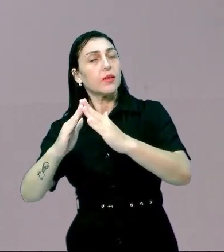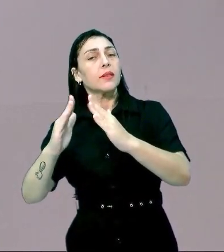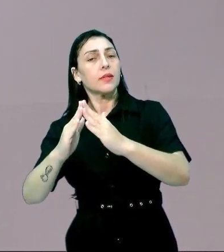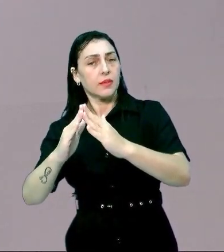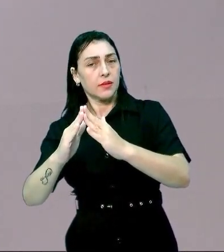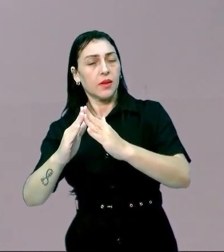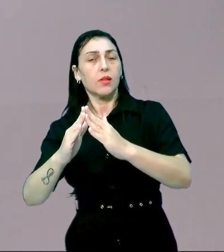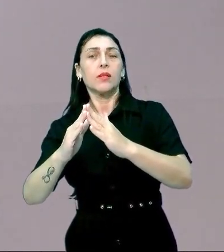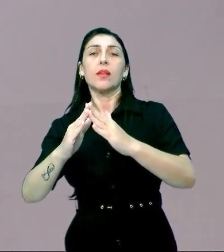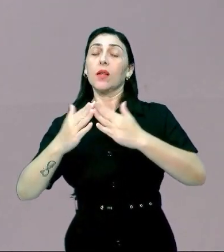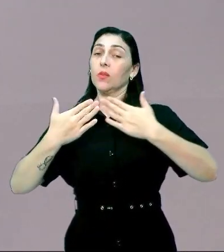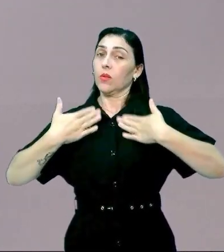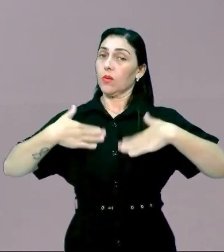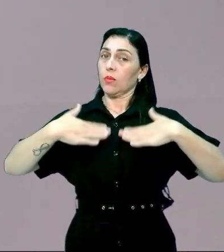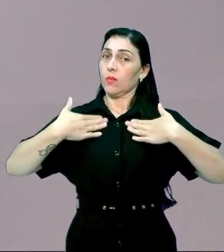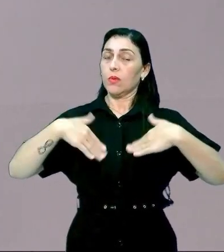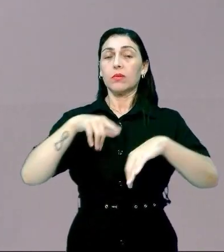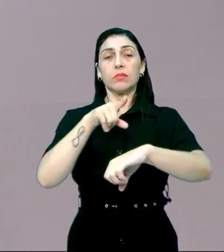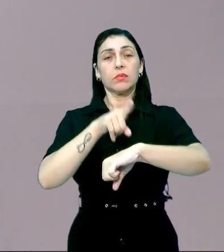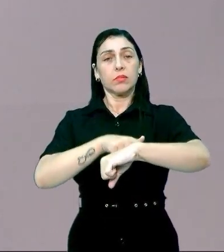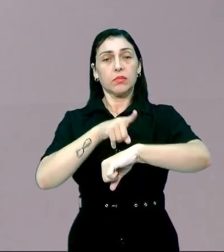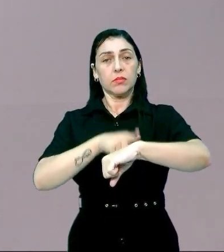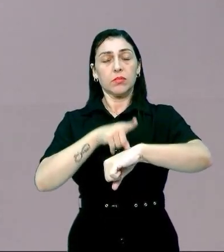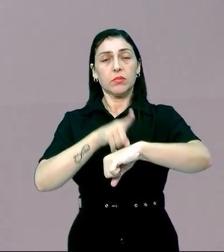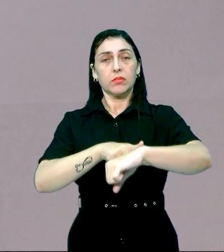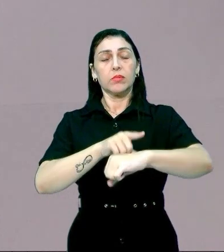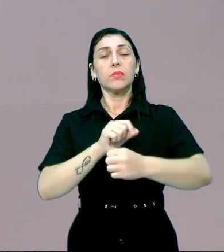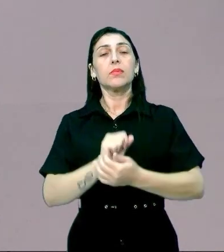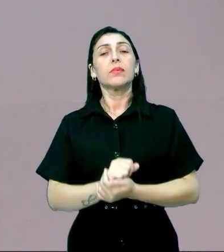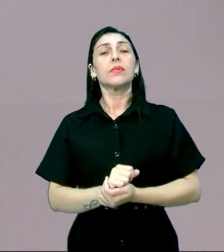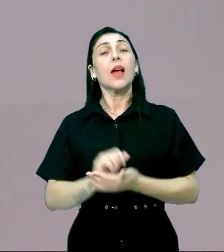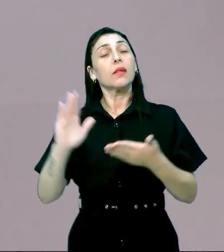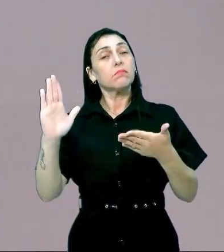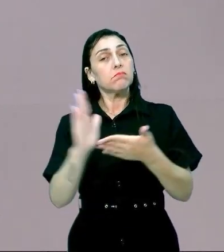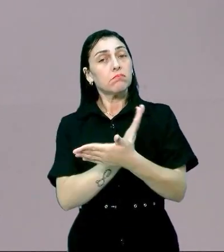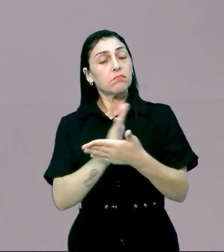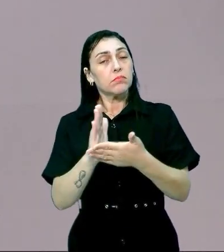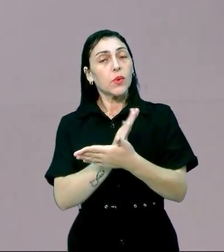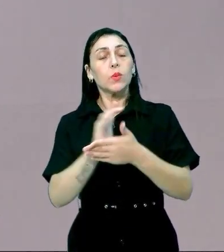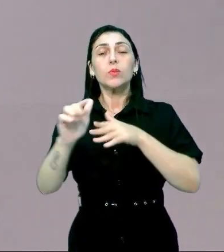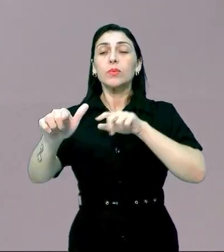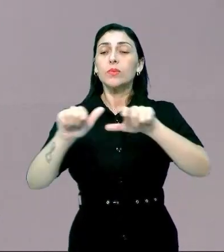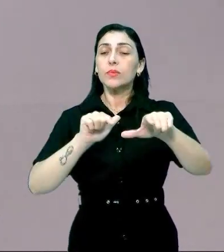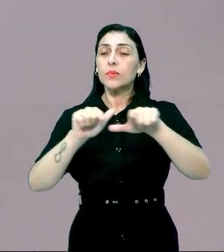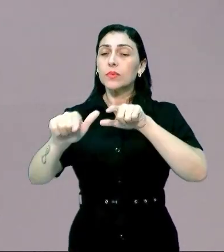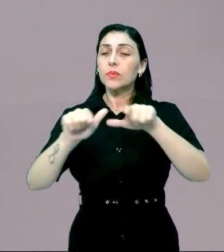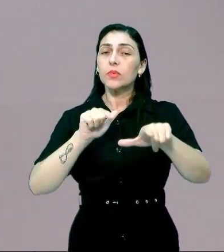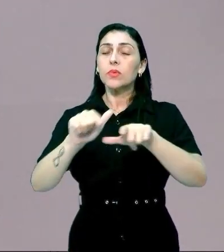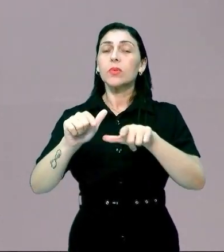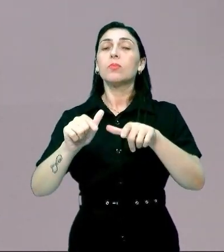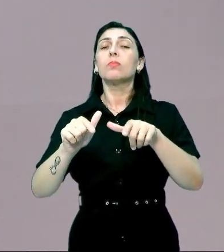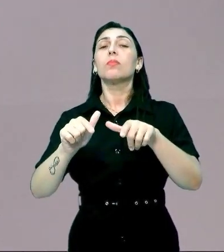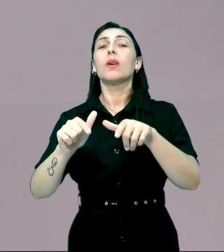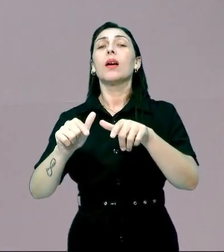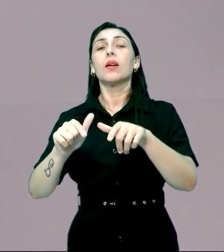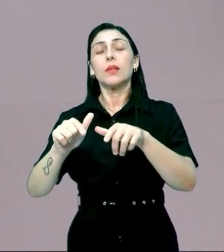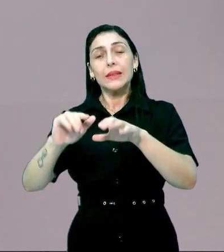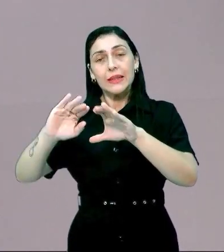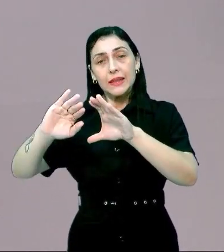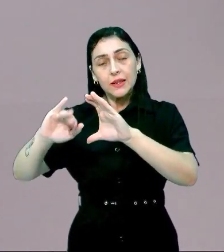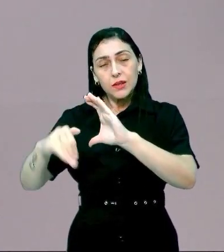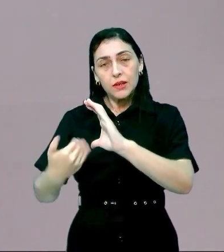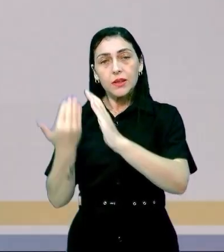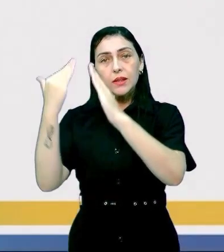doméstico, o ambiente do descanso, o ambiente do ócio, às vezes o trabalho ele está chegando dentro